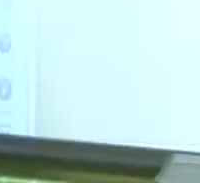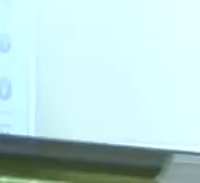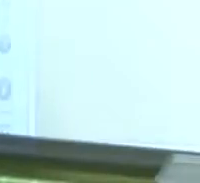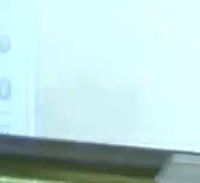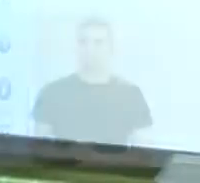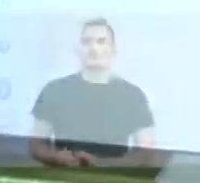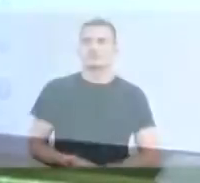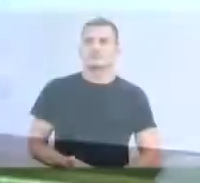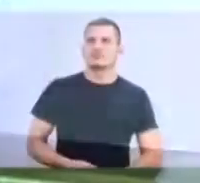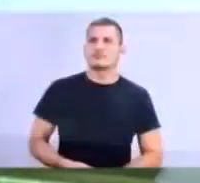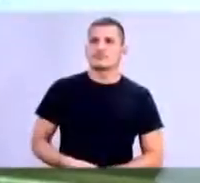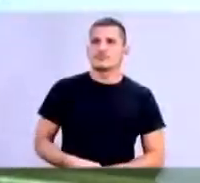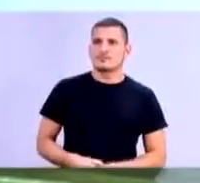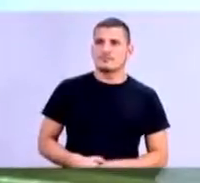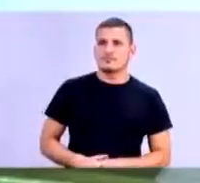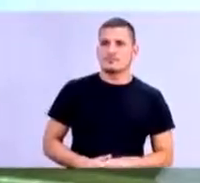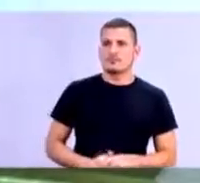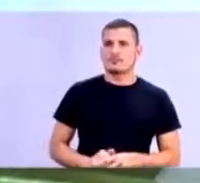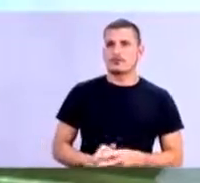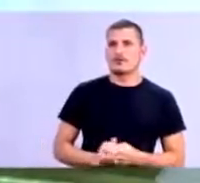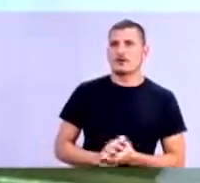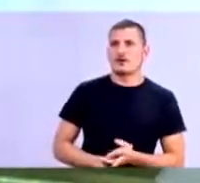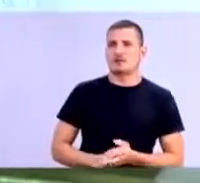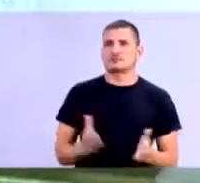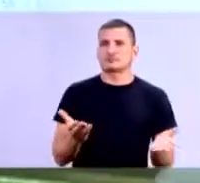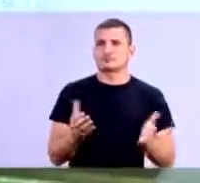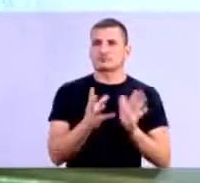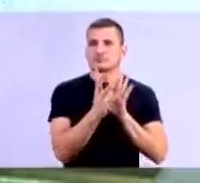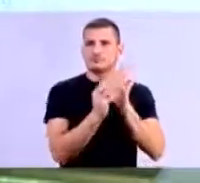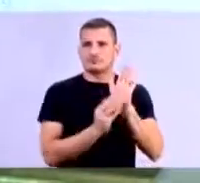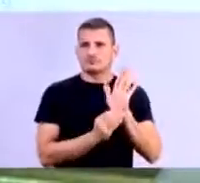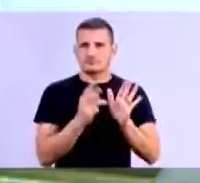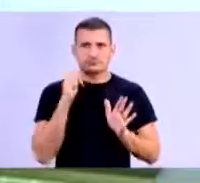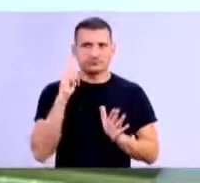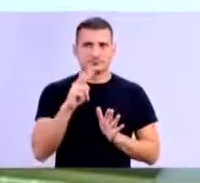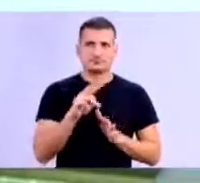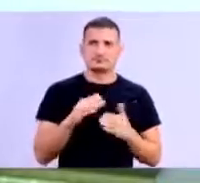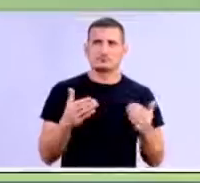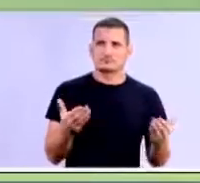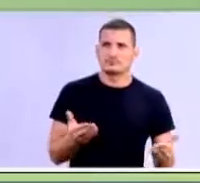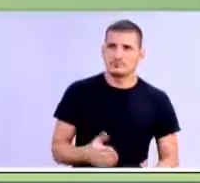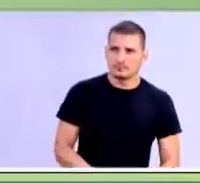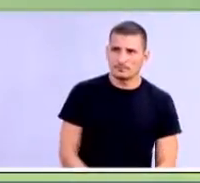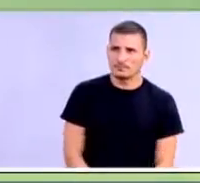ambiente virtual para vocês. Vejamos, então, qual vai ser o conteúdo dessa nossa teleaula de hoje.